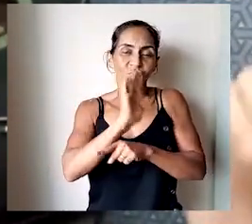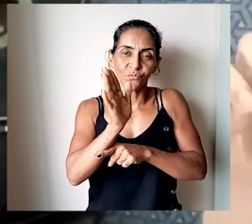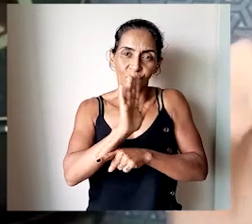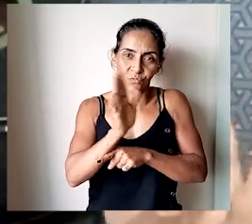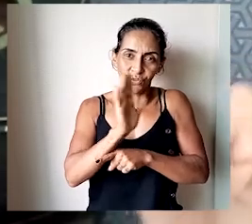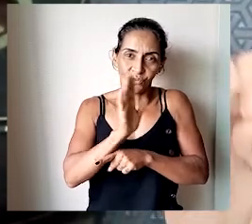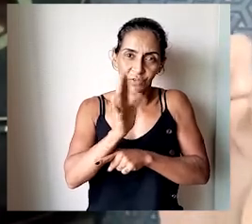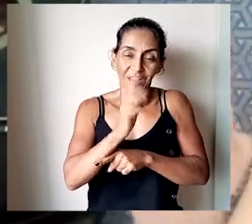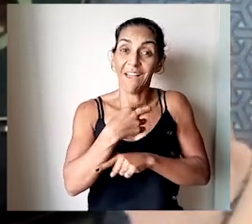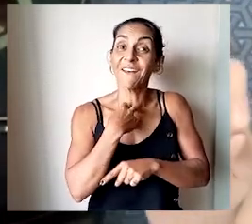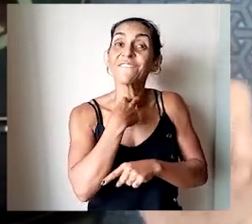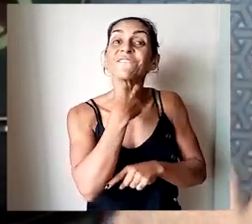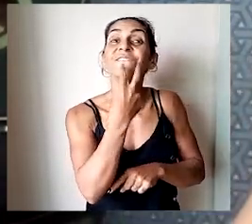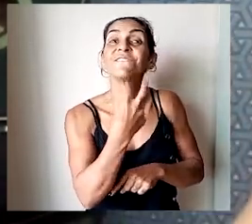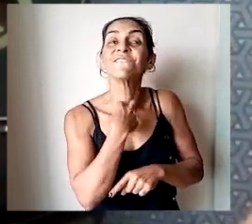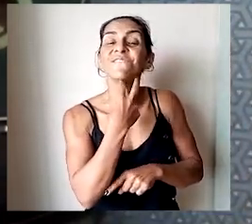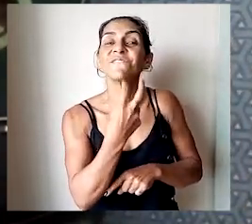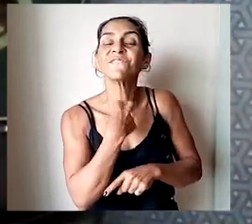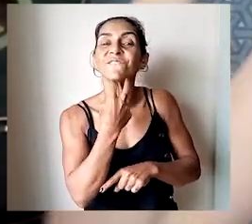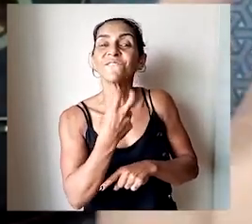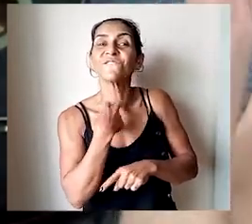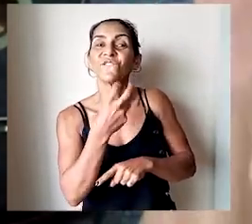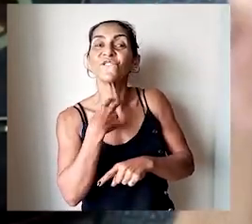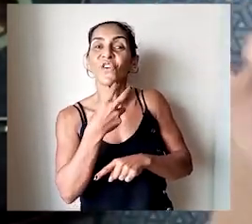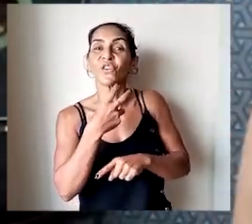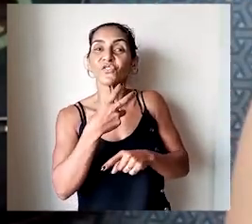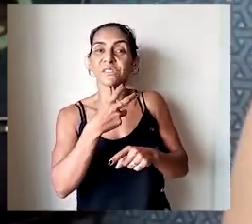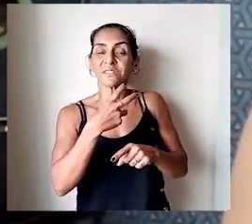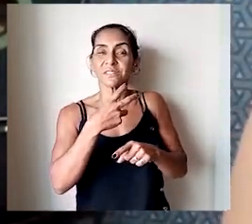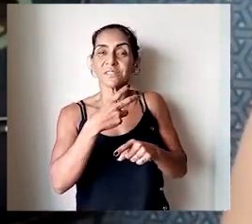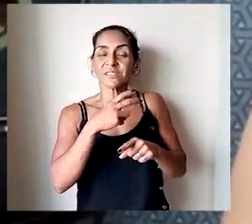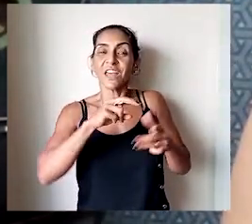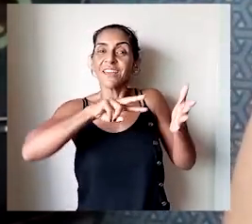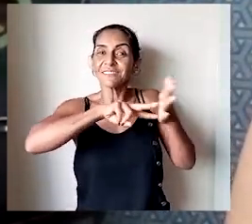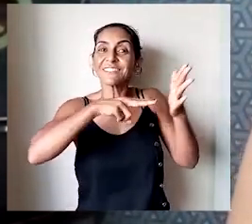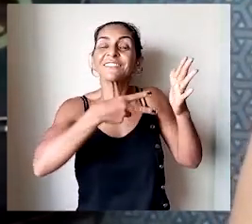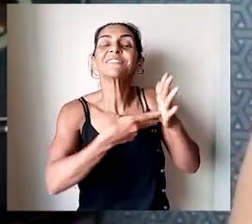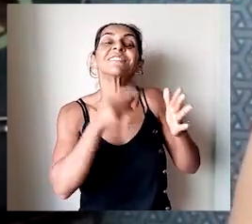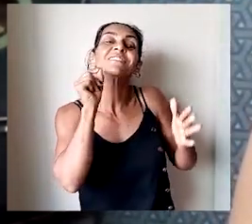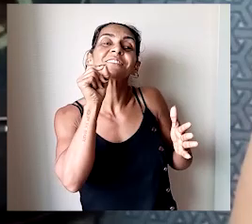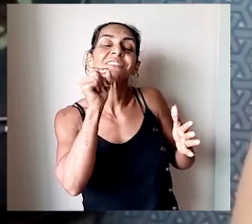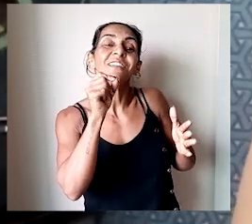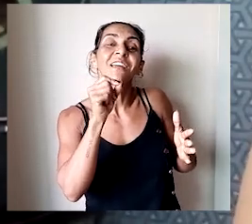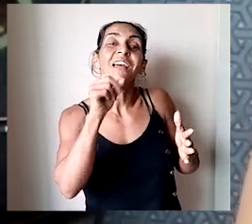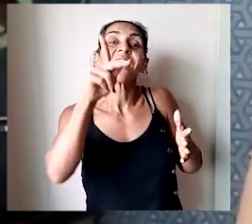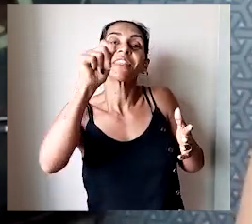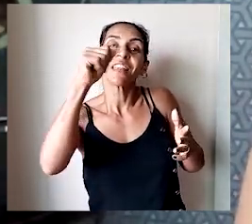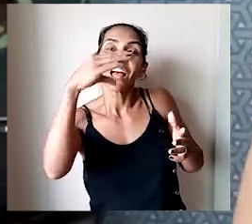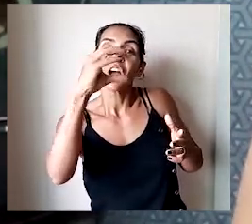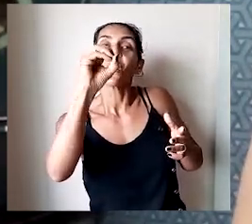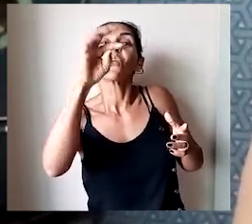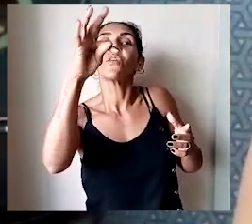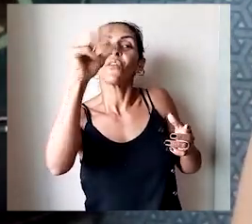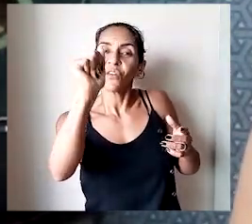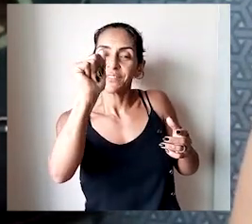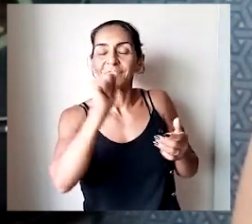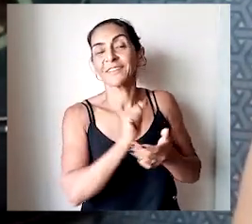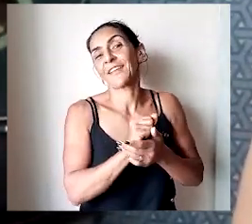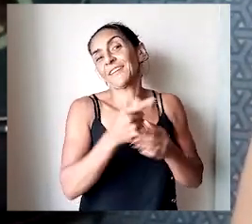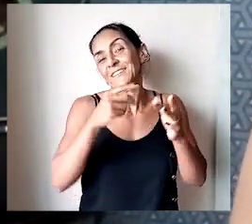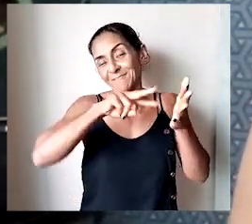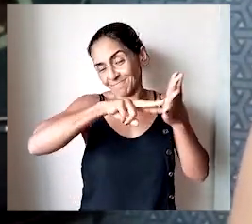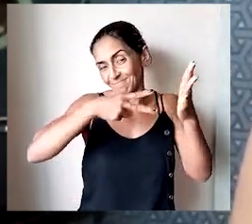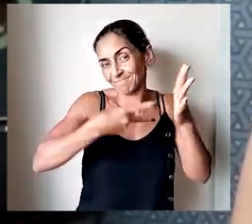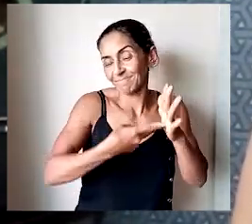é nada menos que a voz da Dakota Fanning. Tem algumas curiosidades bem legais sobre a produção desse